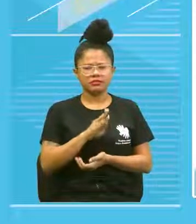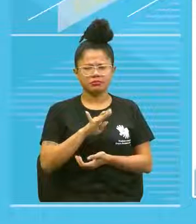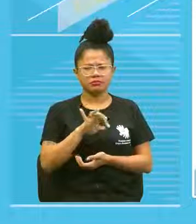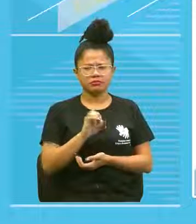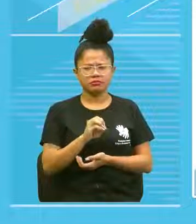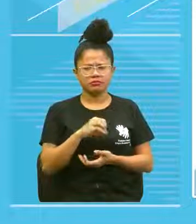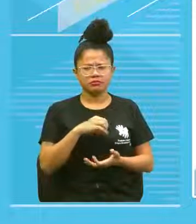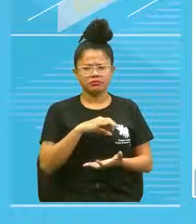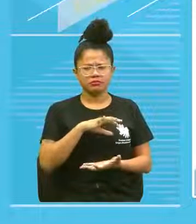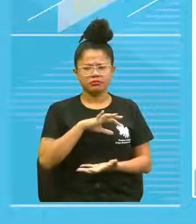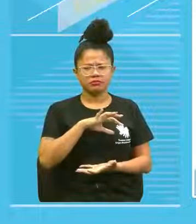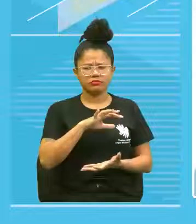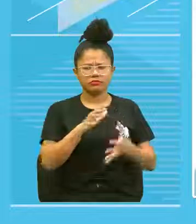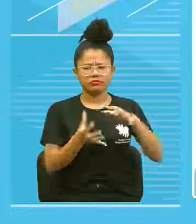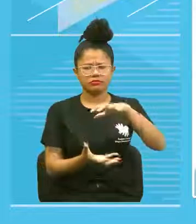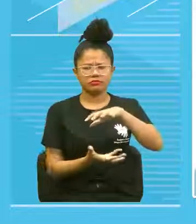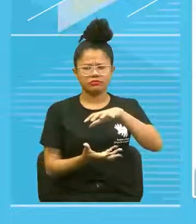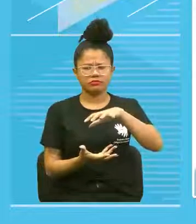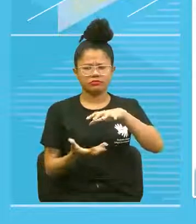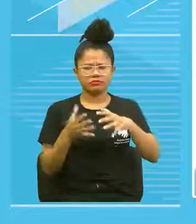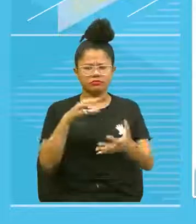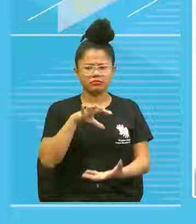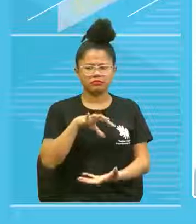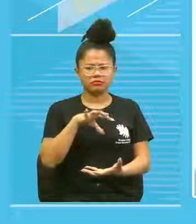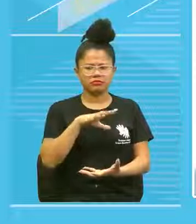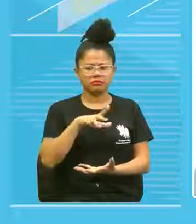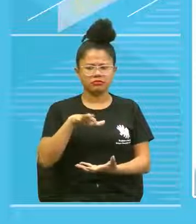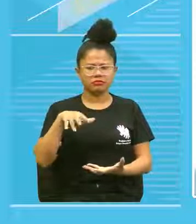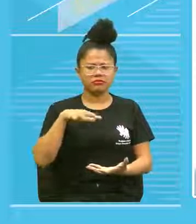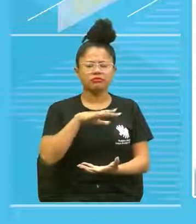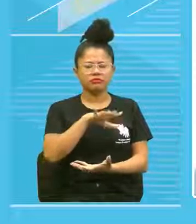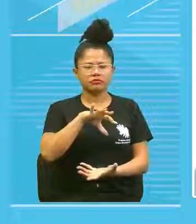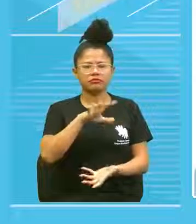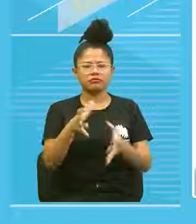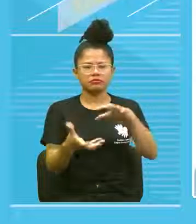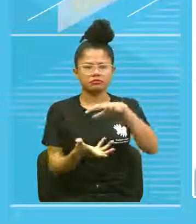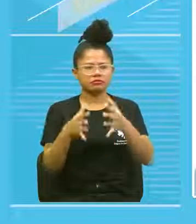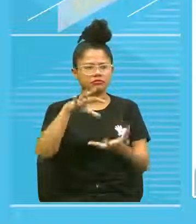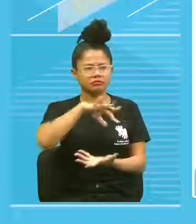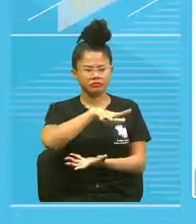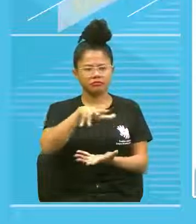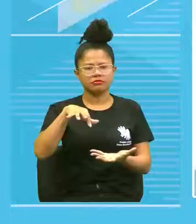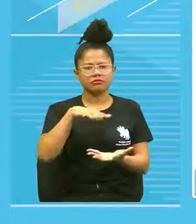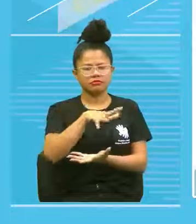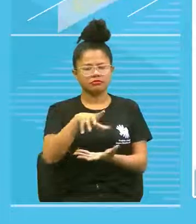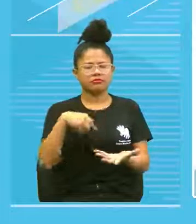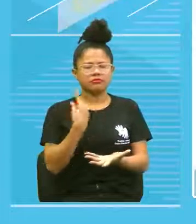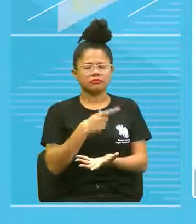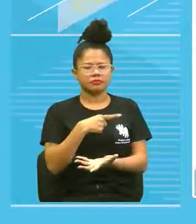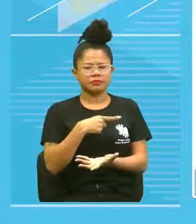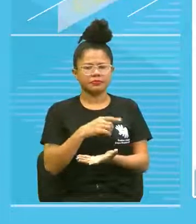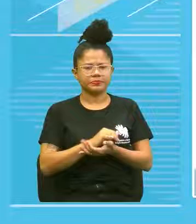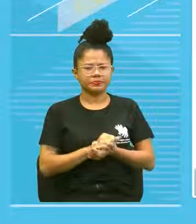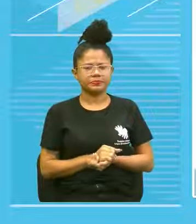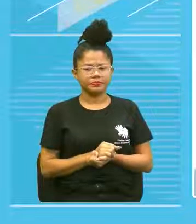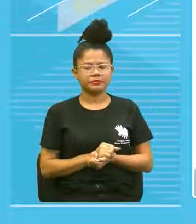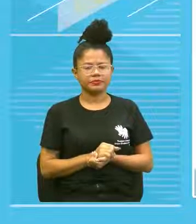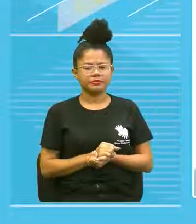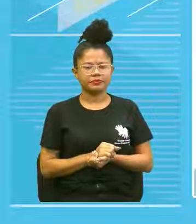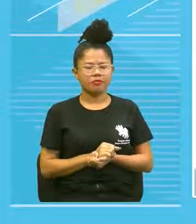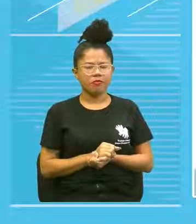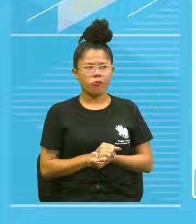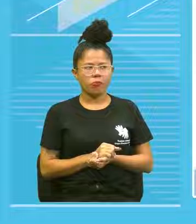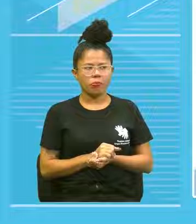e quais são as biomassas que nós temos Bom vamos lá eu vou te mostrar aqui